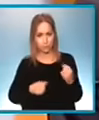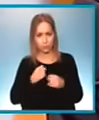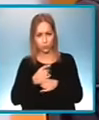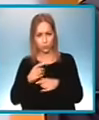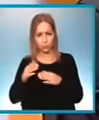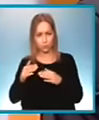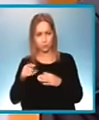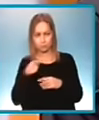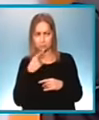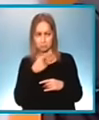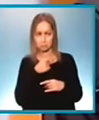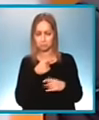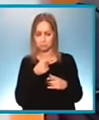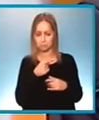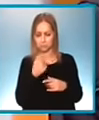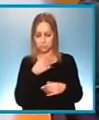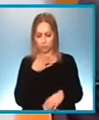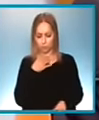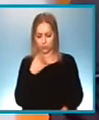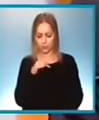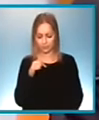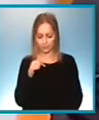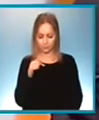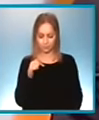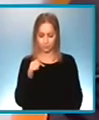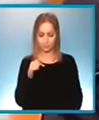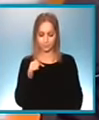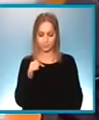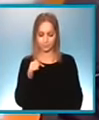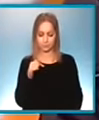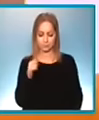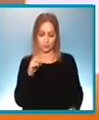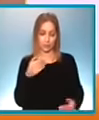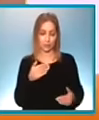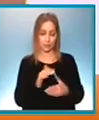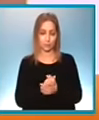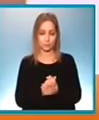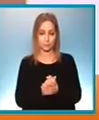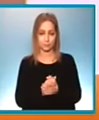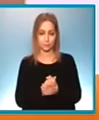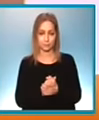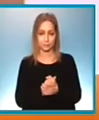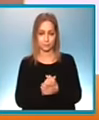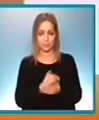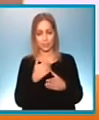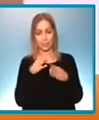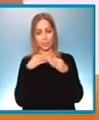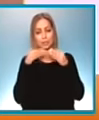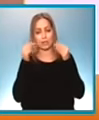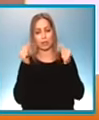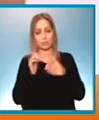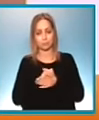ali fado. A única miúda, a miúda tem voz. E pronto, e tem. E tem alma, que às vezes que eu